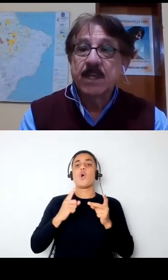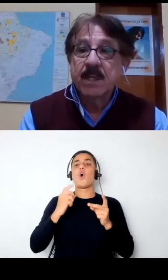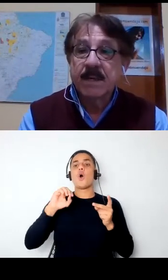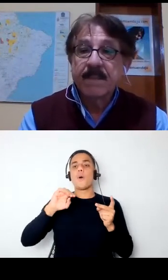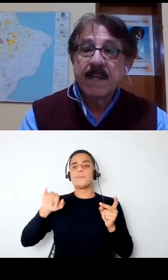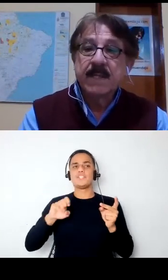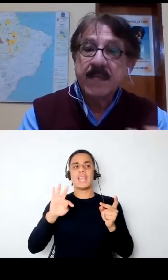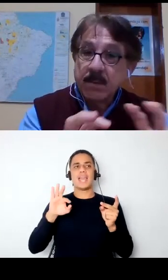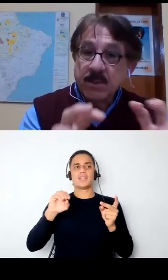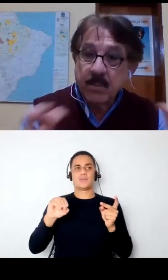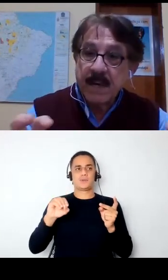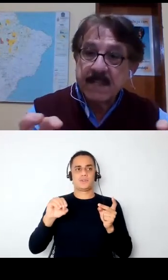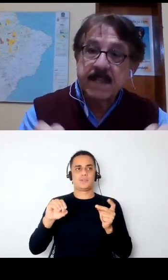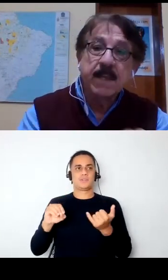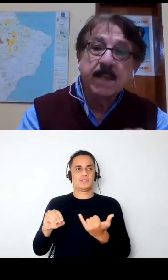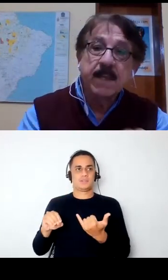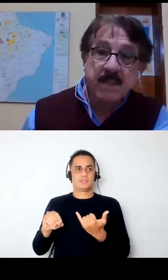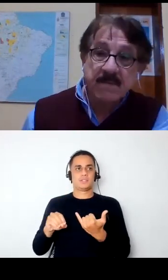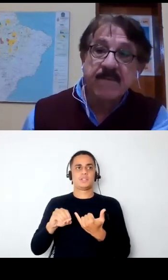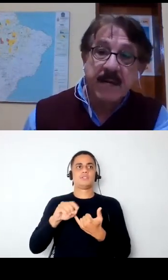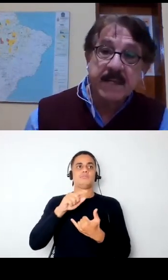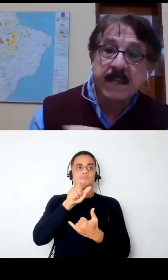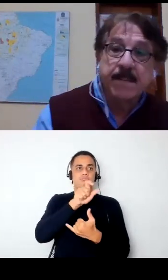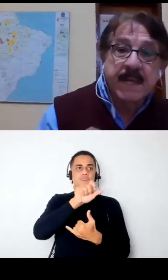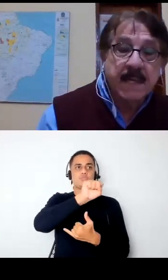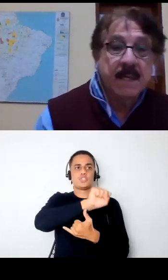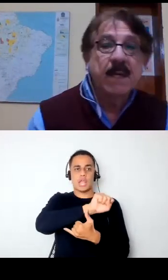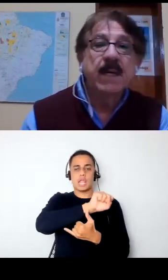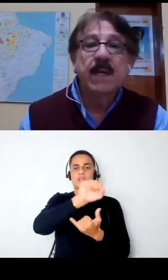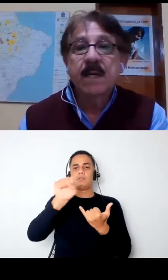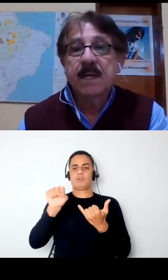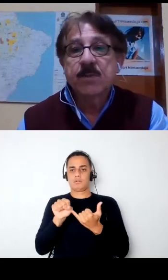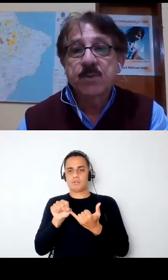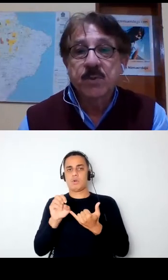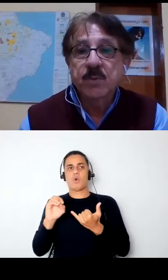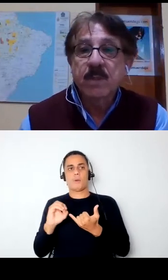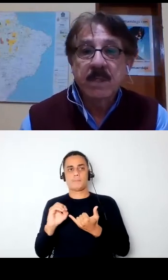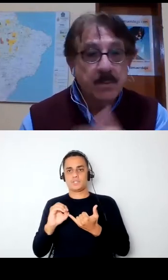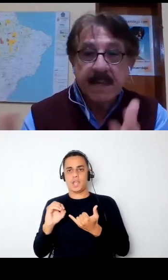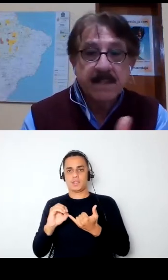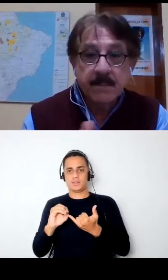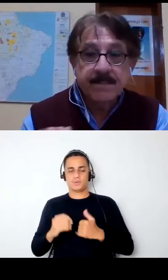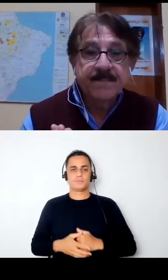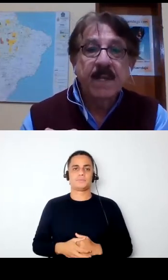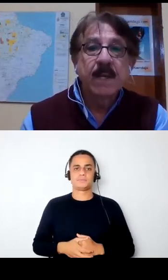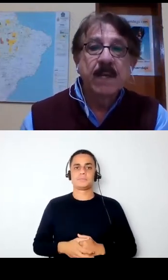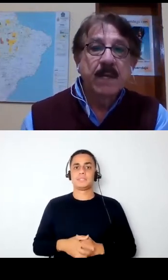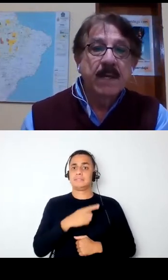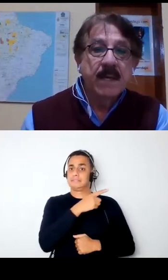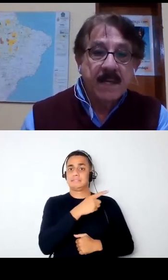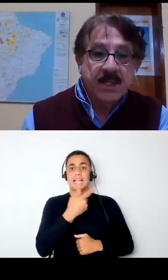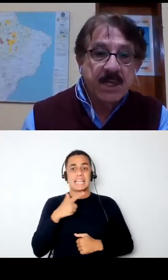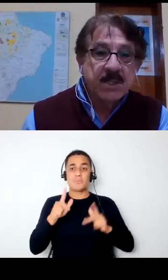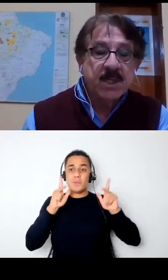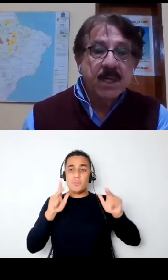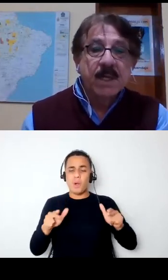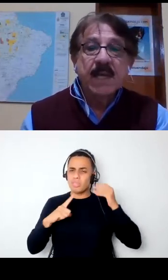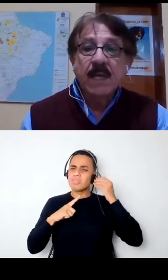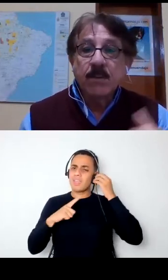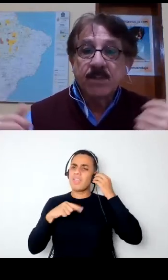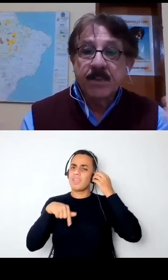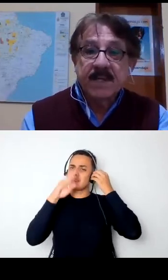em Axaninca. Línguas como essa também existem várias na América do Sul e no Brasil.